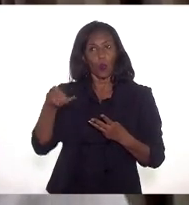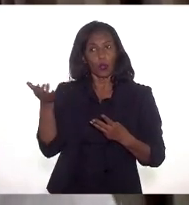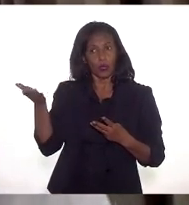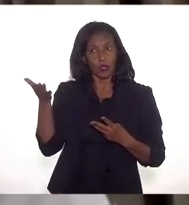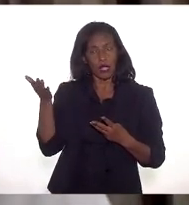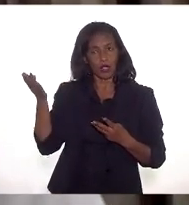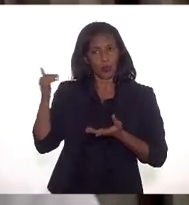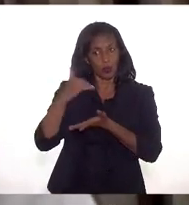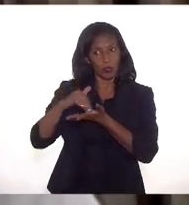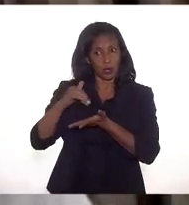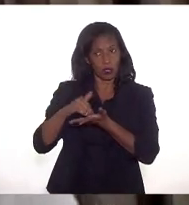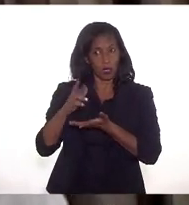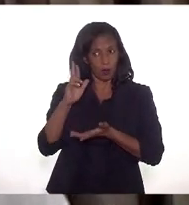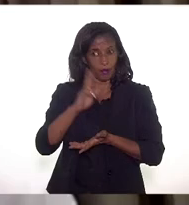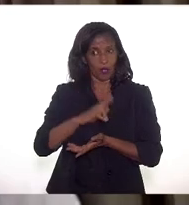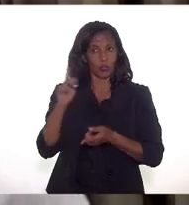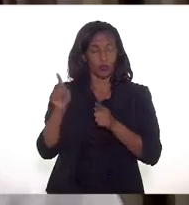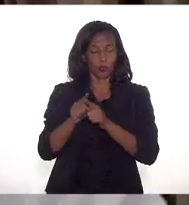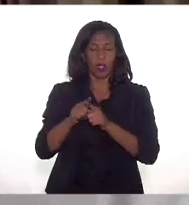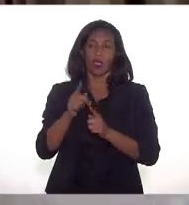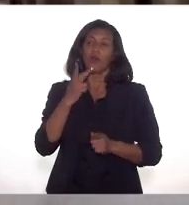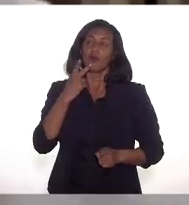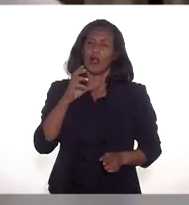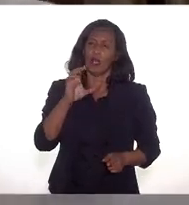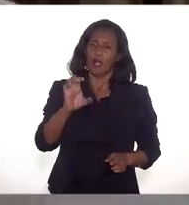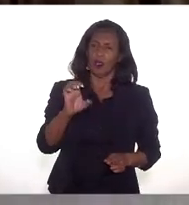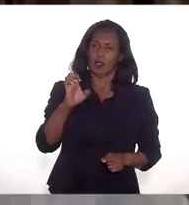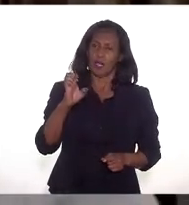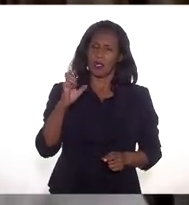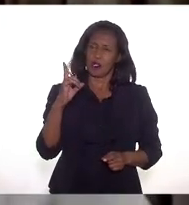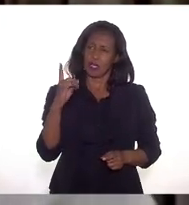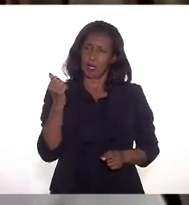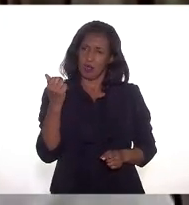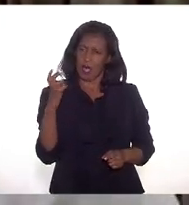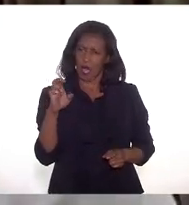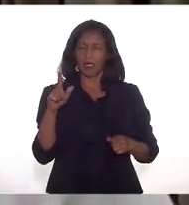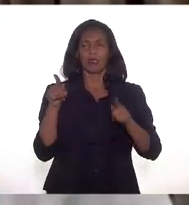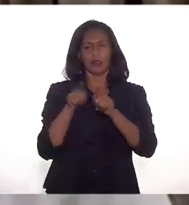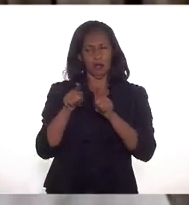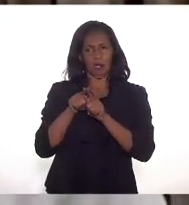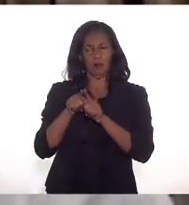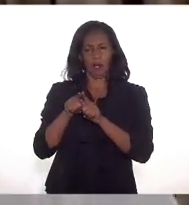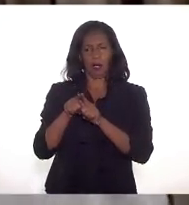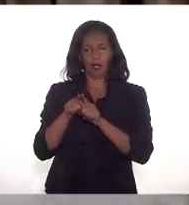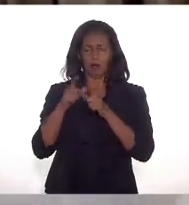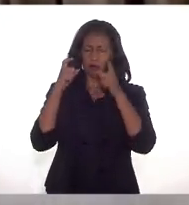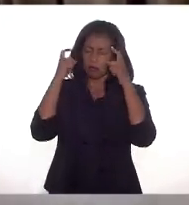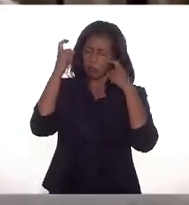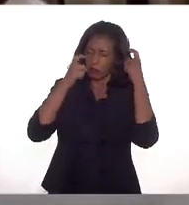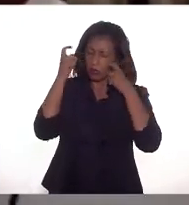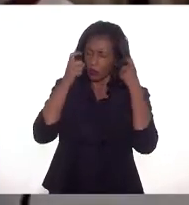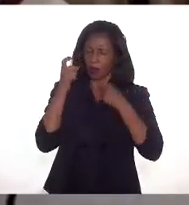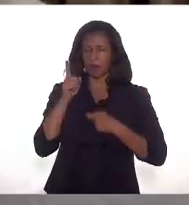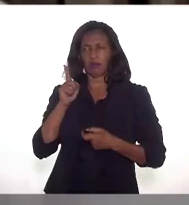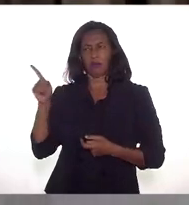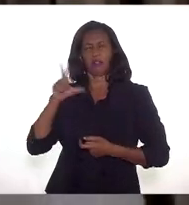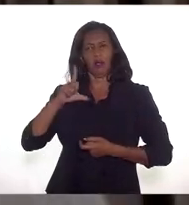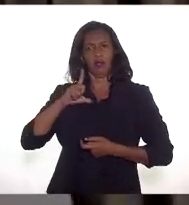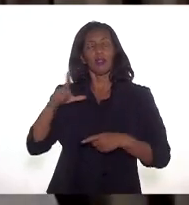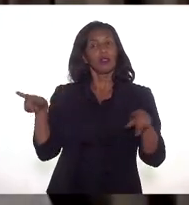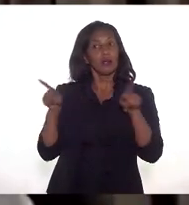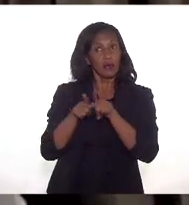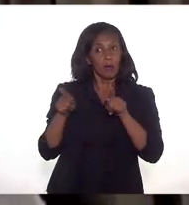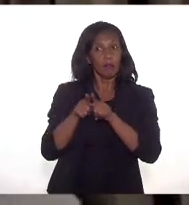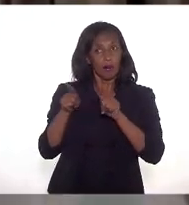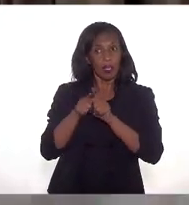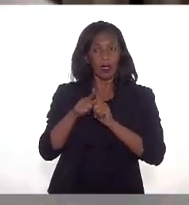para ele. Eu vou falar da SEDAI. Deputada, essa preocupação que a senhora tem também é uma